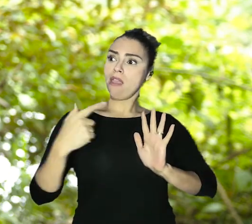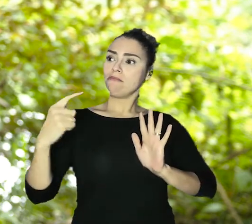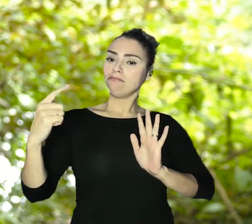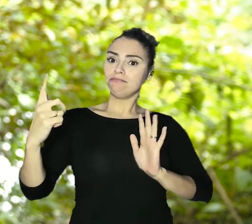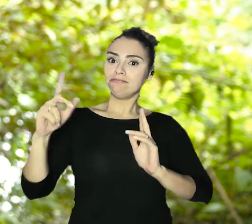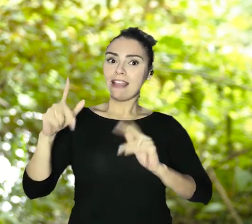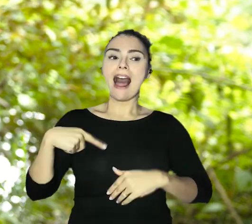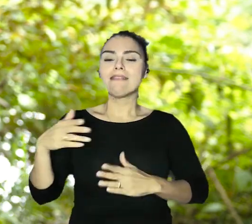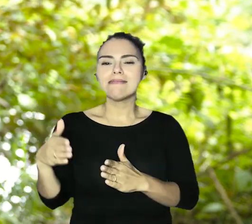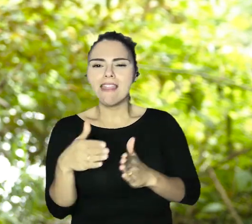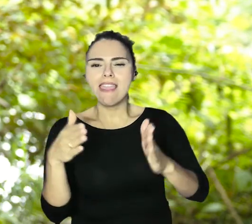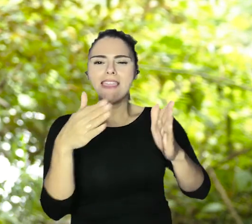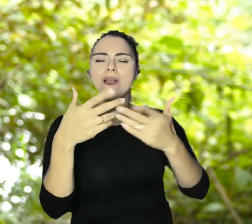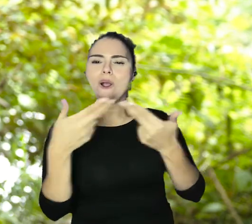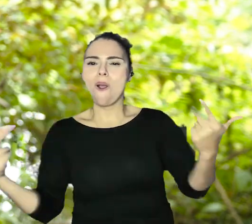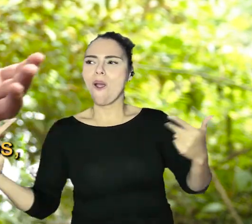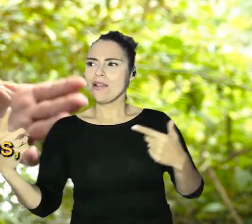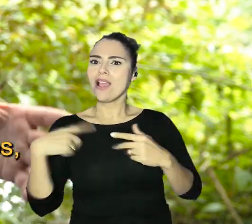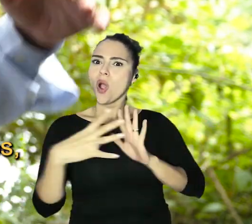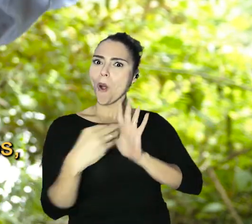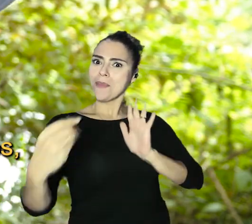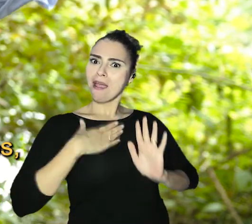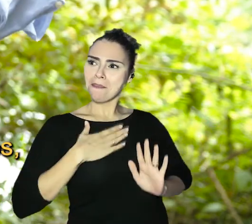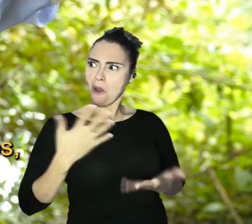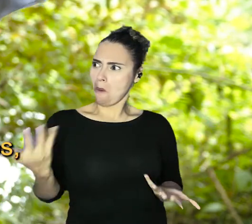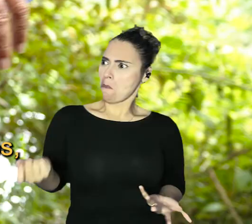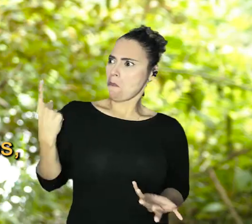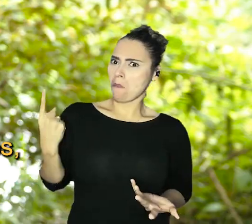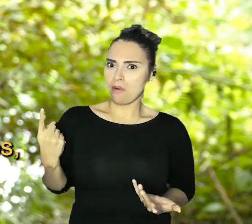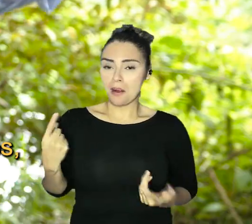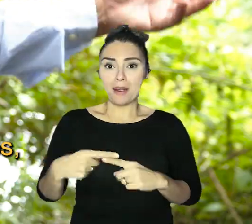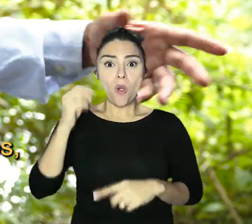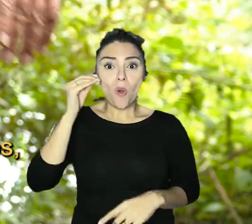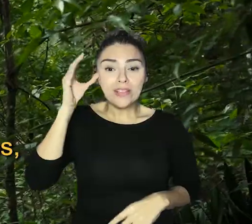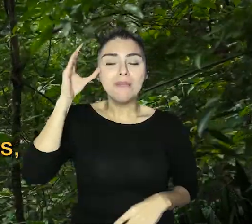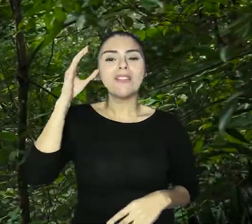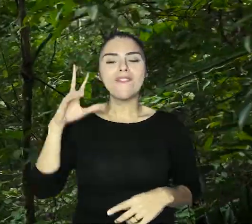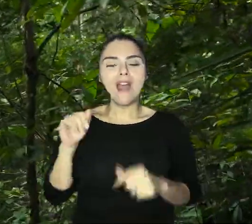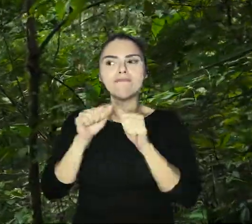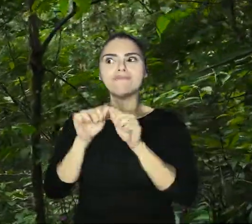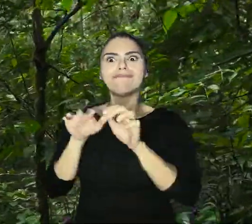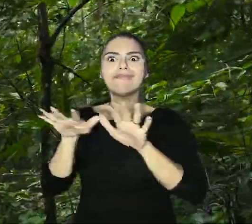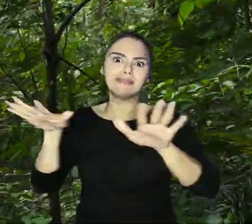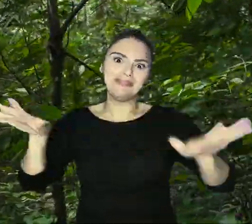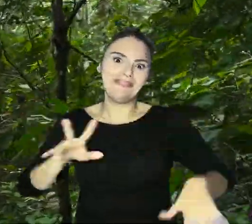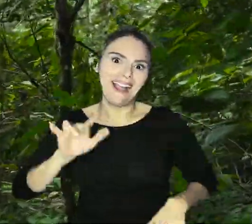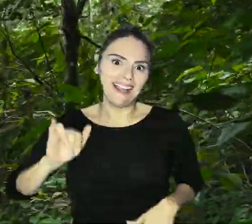trilha lá onde já é coisa, e esse conhecimento vai, aos poucos, vai se dissipando, né?